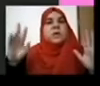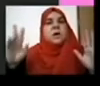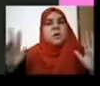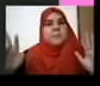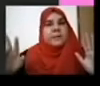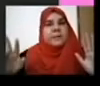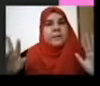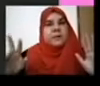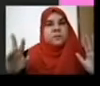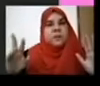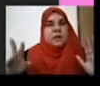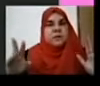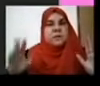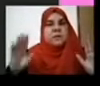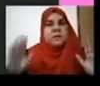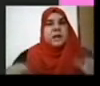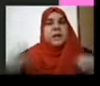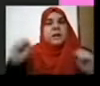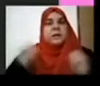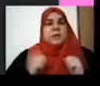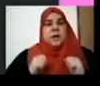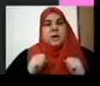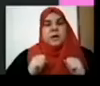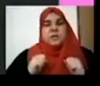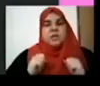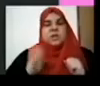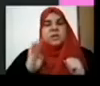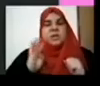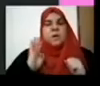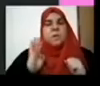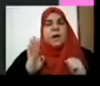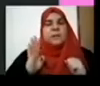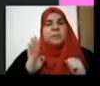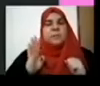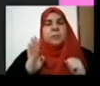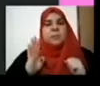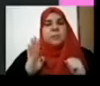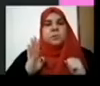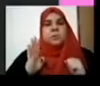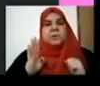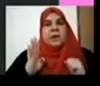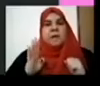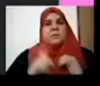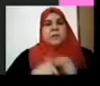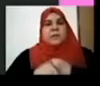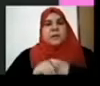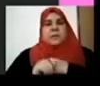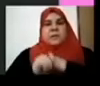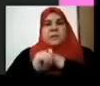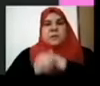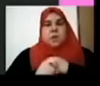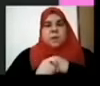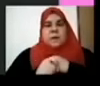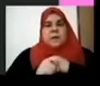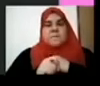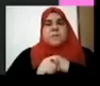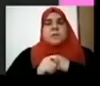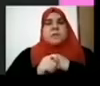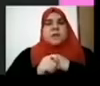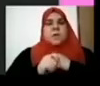resultados completamente diferentes, tá? Então agora a gente já tem quatro produtos notáveis. Quadrado da